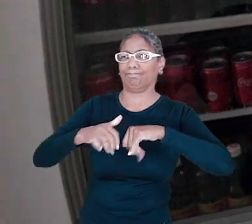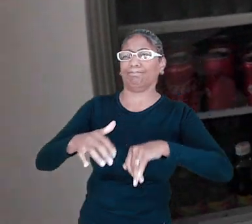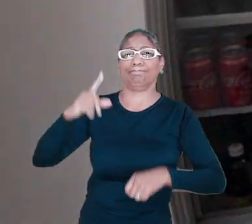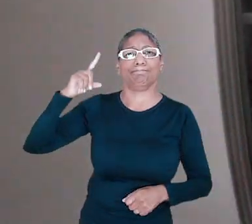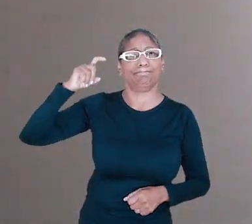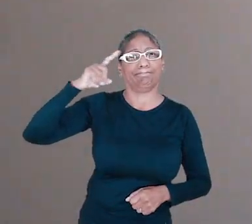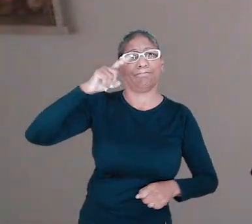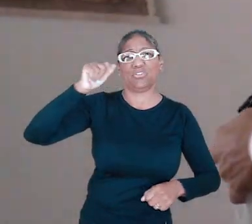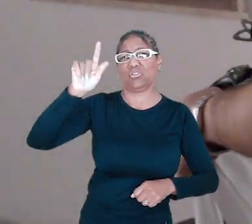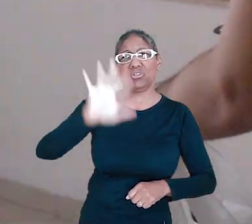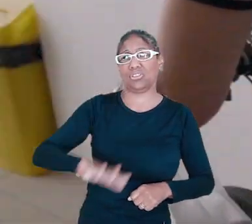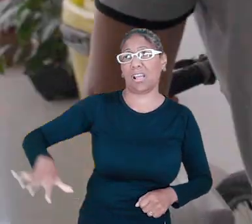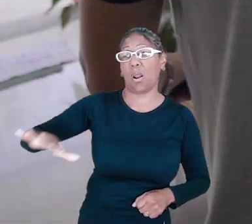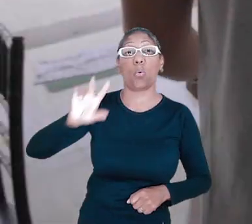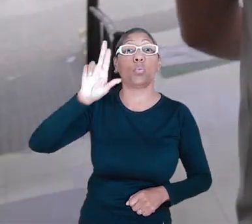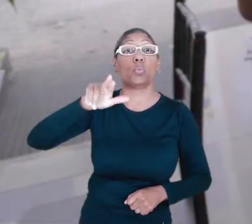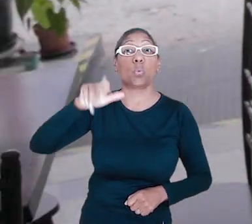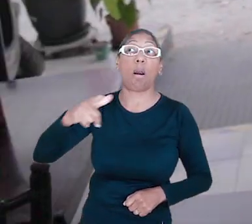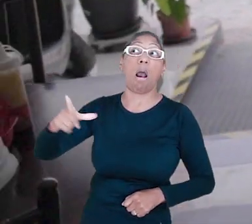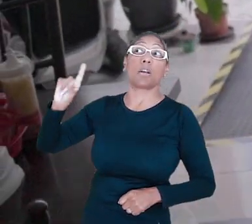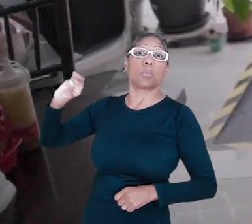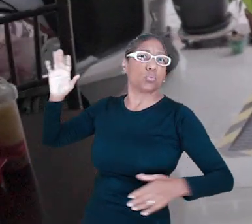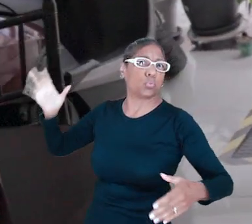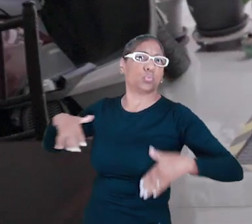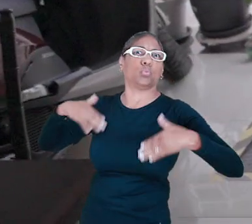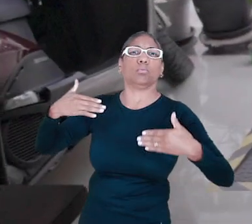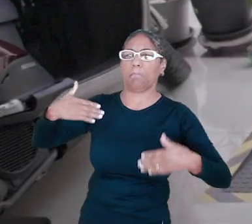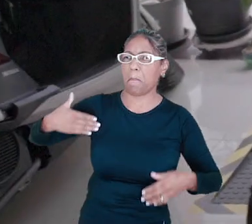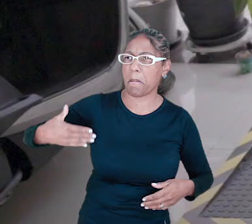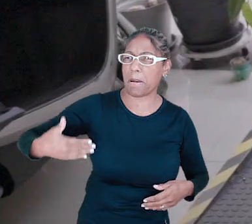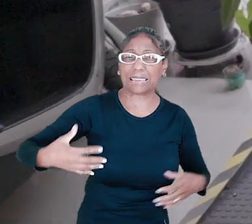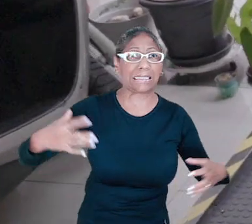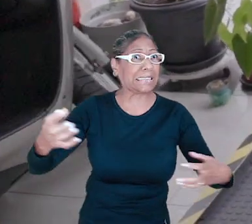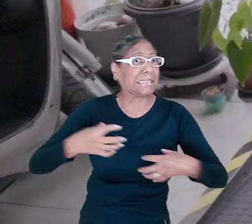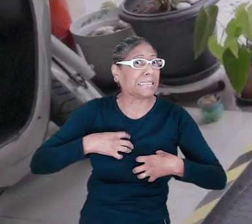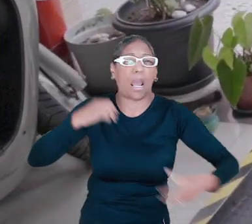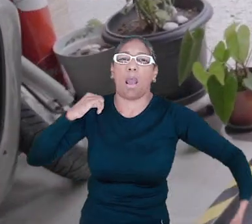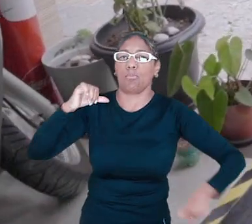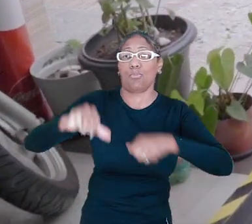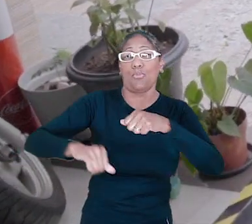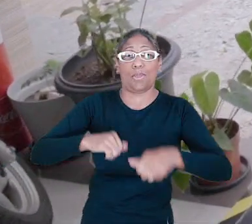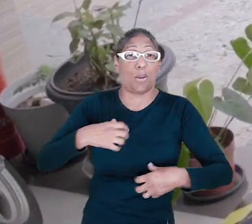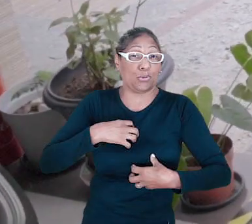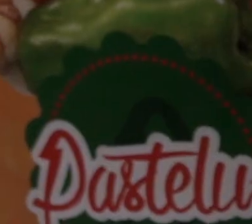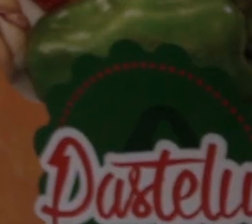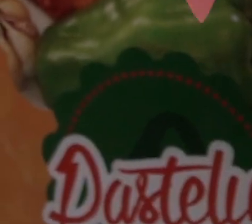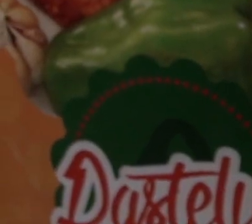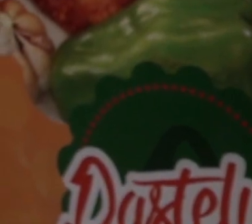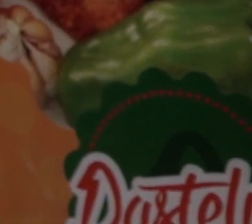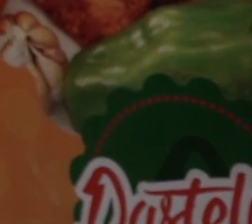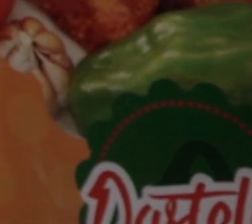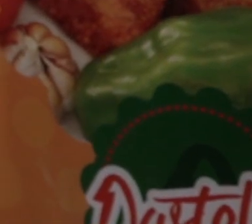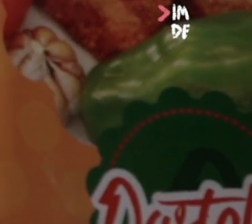que foi geral, né? Acho que para todo mundo, uma coisa que ninguém imaginava passar, né? E aí você tem que se reinventar, né?